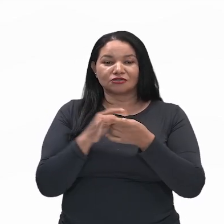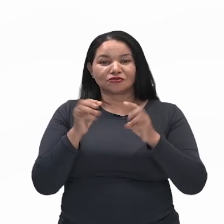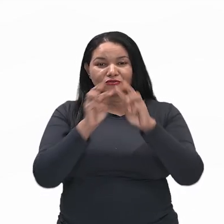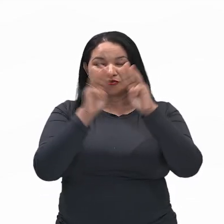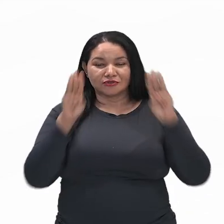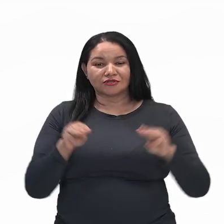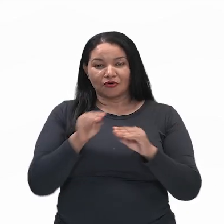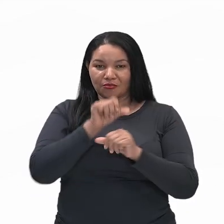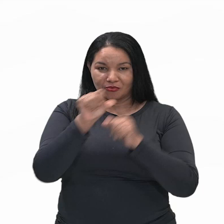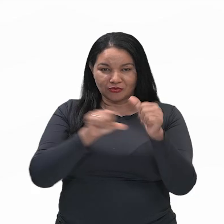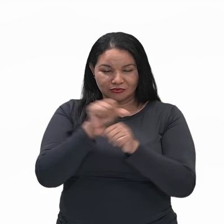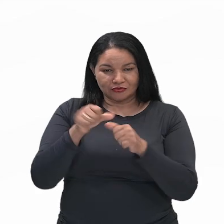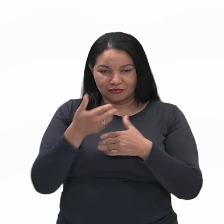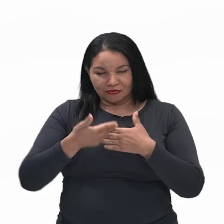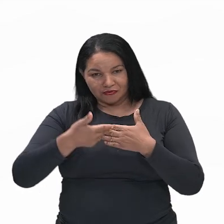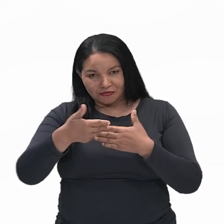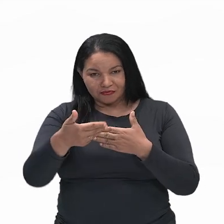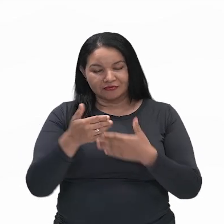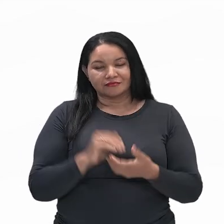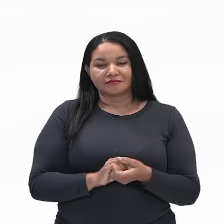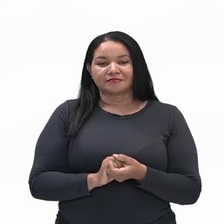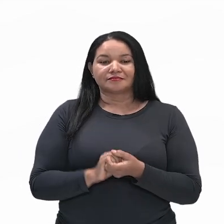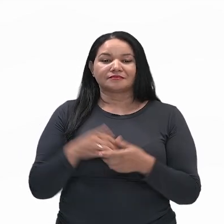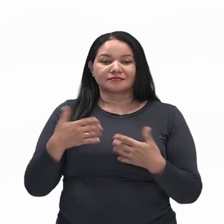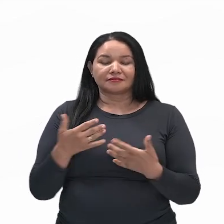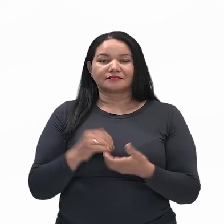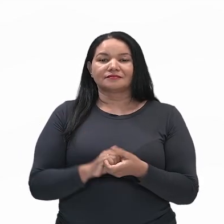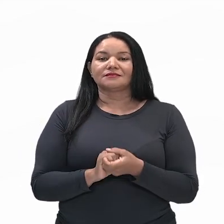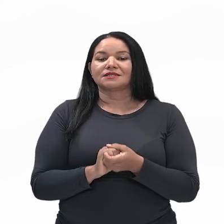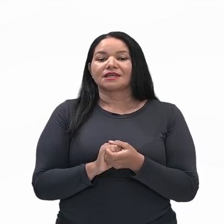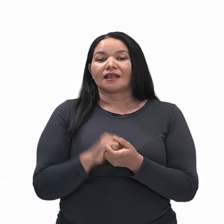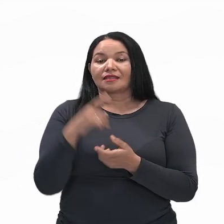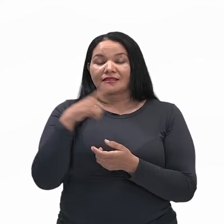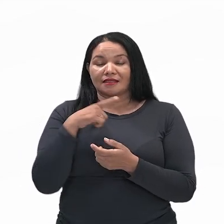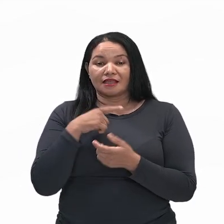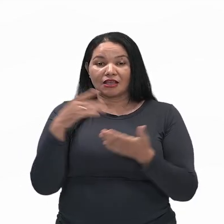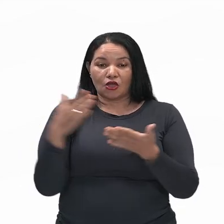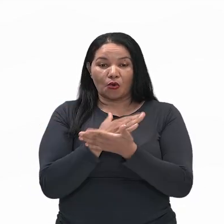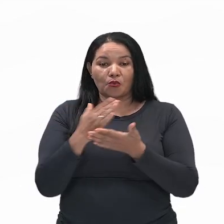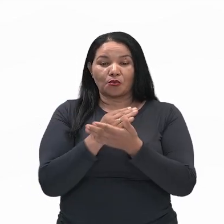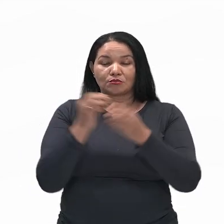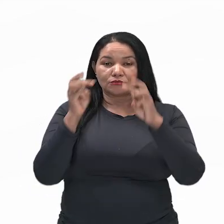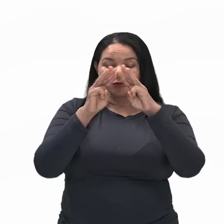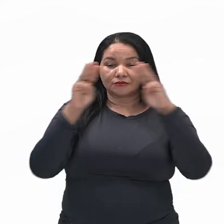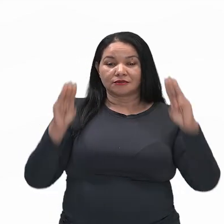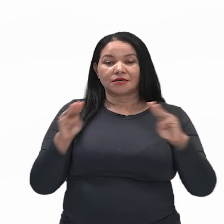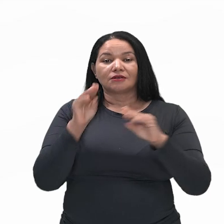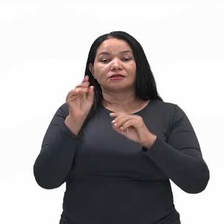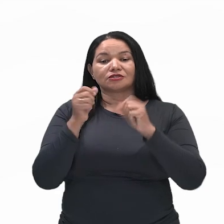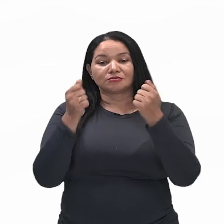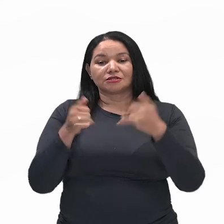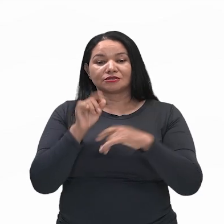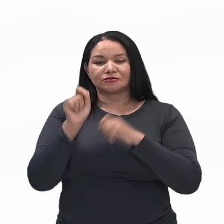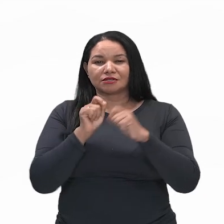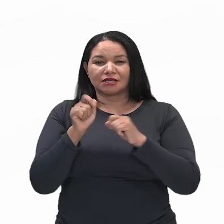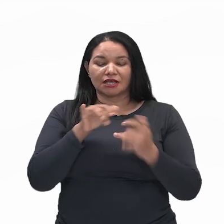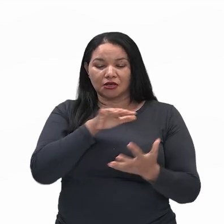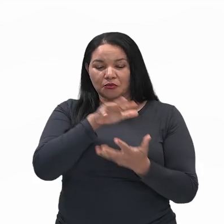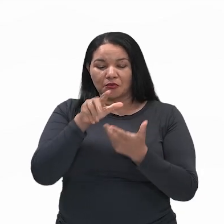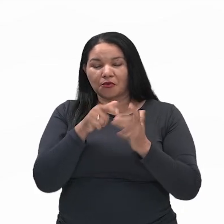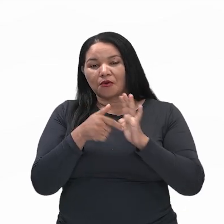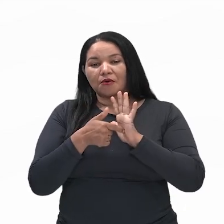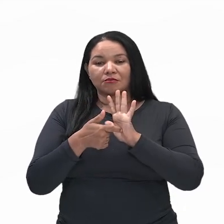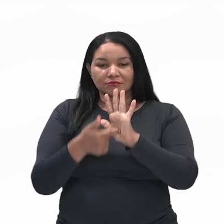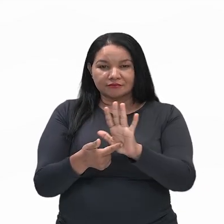tempo? Continuando. Mas há museus que trazem o que está acontecendo de mais recente no mundo,